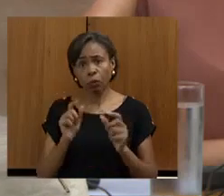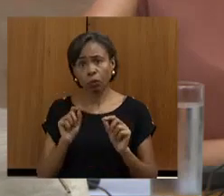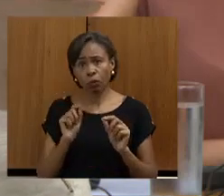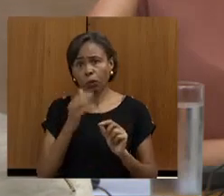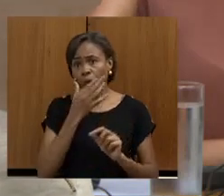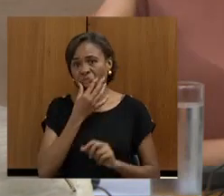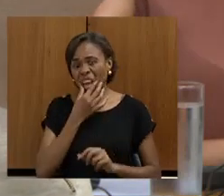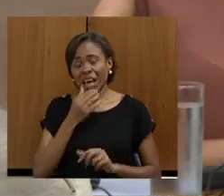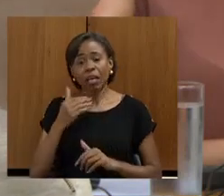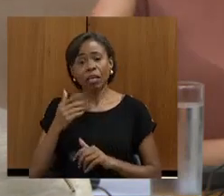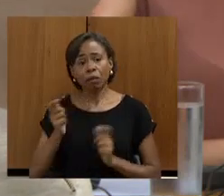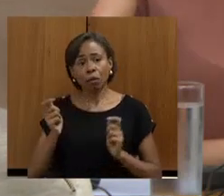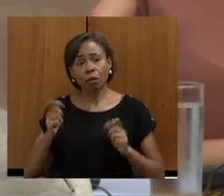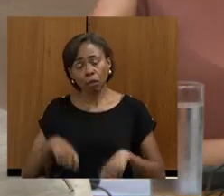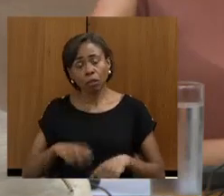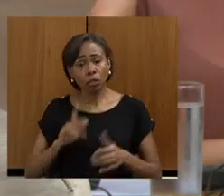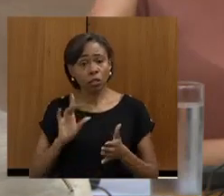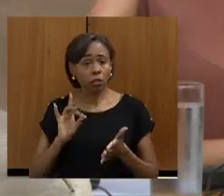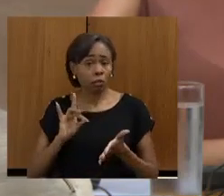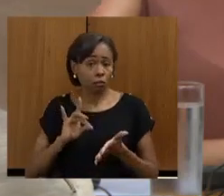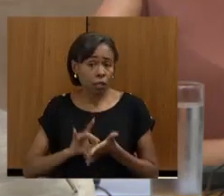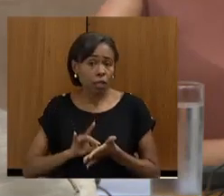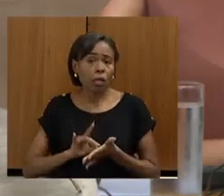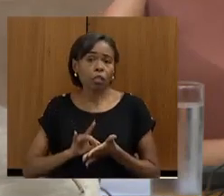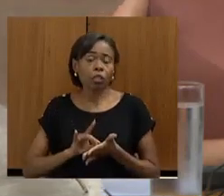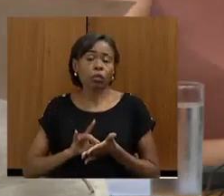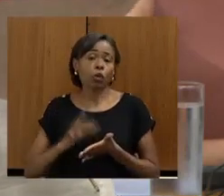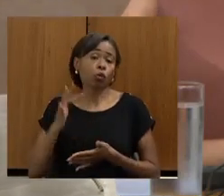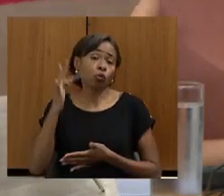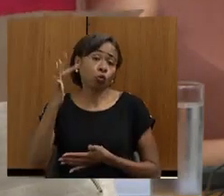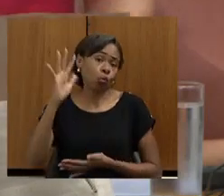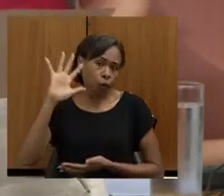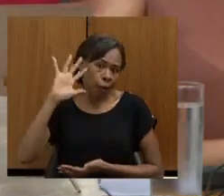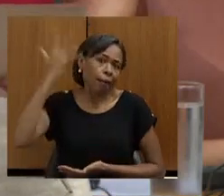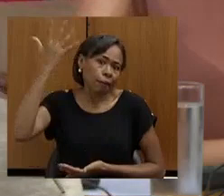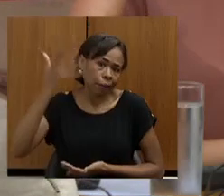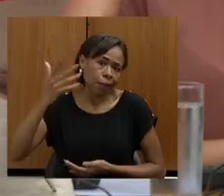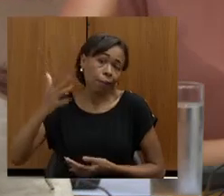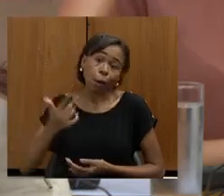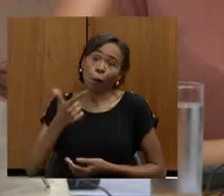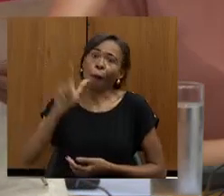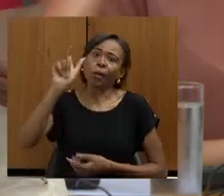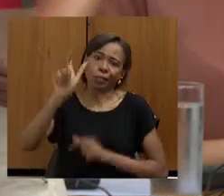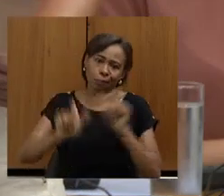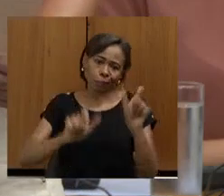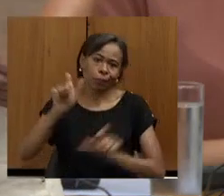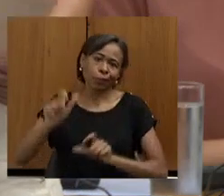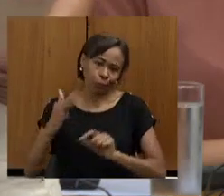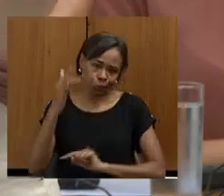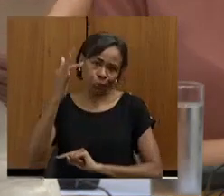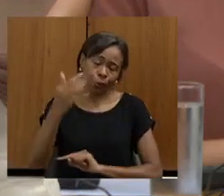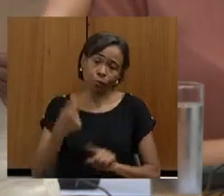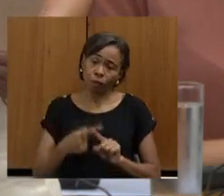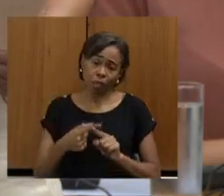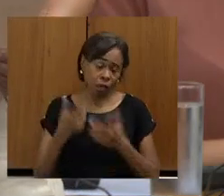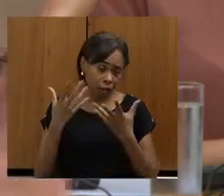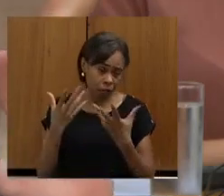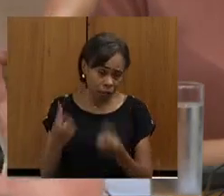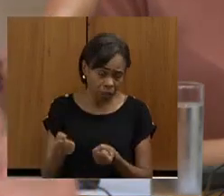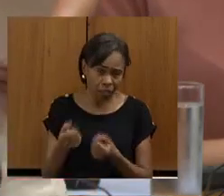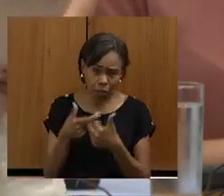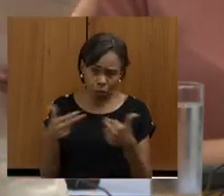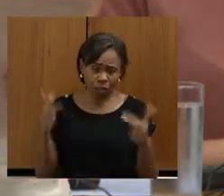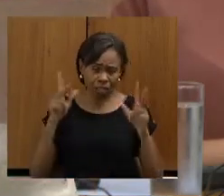construído realmente algo que fique para a posteridade, porque nós não podemos permitir que situações como essa,